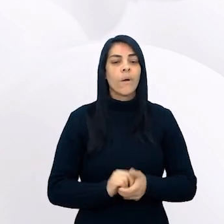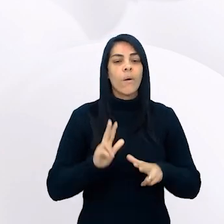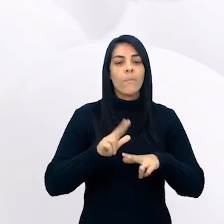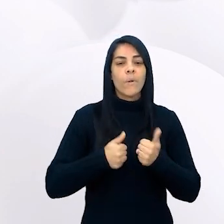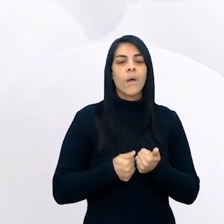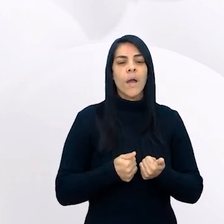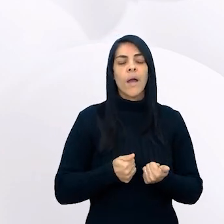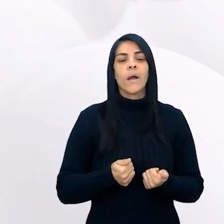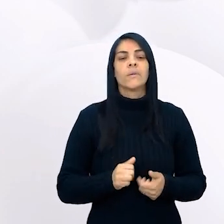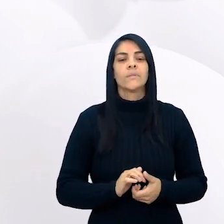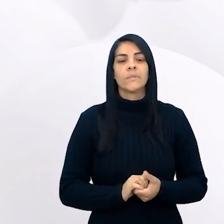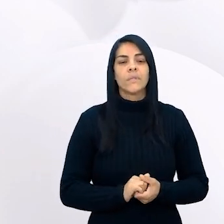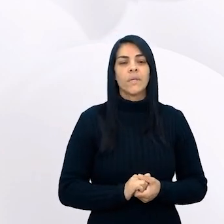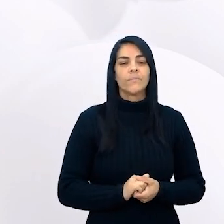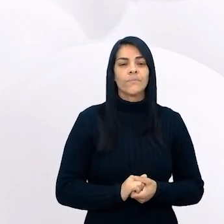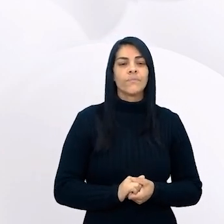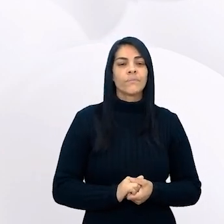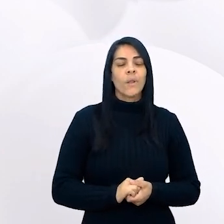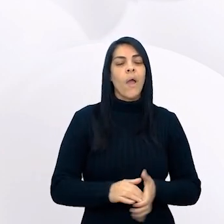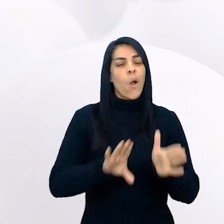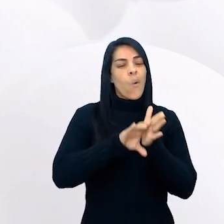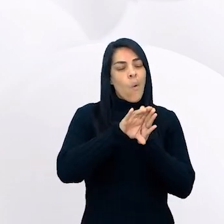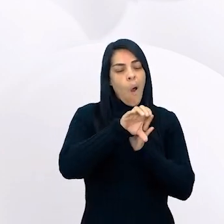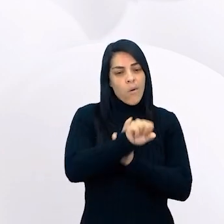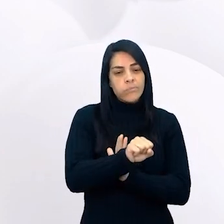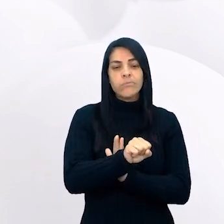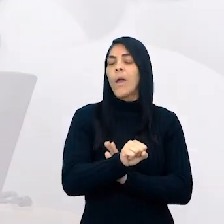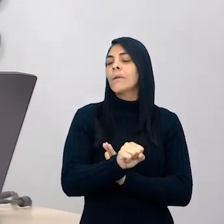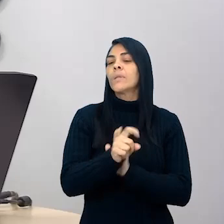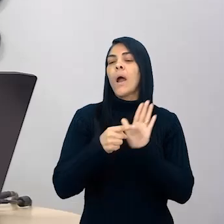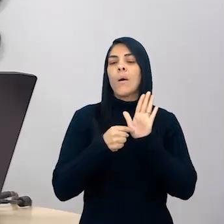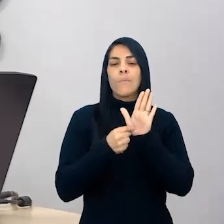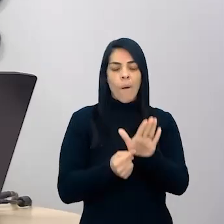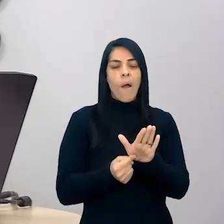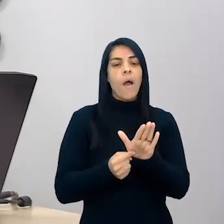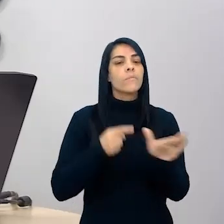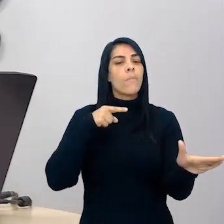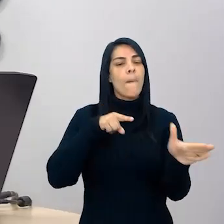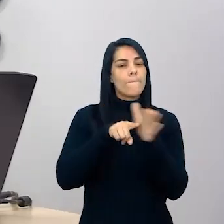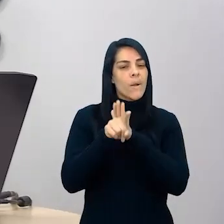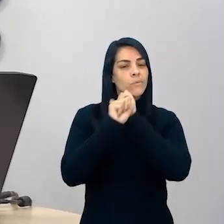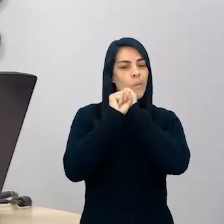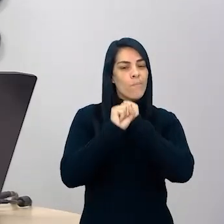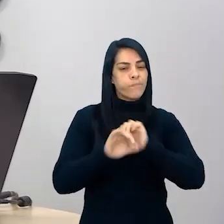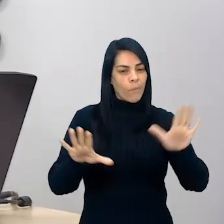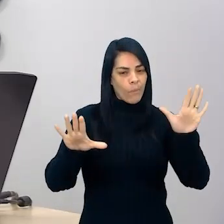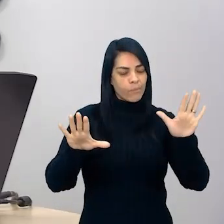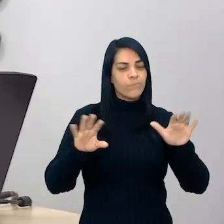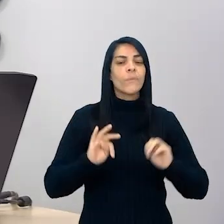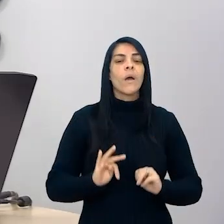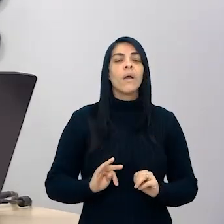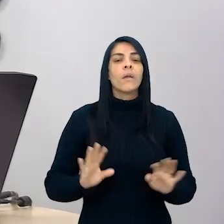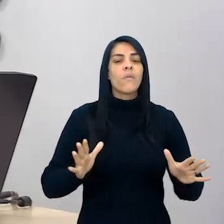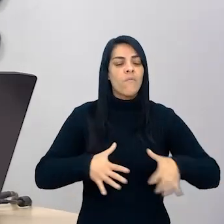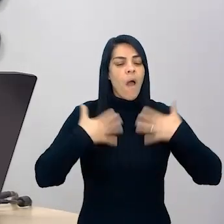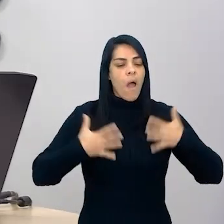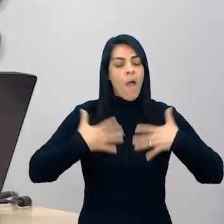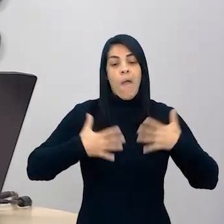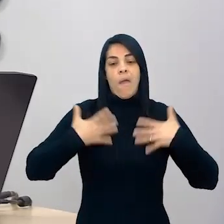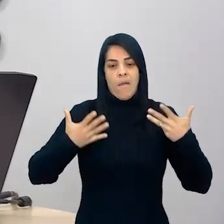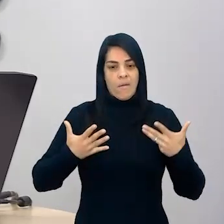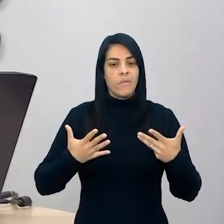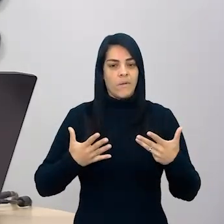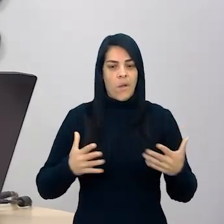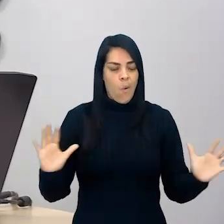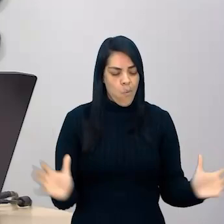através de um determinado conceito, através de uma pergunta disparadora que vai motivar os estudantes a